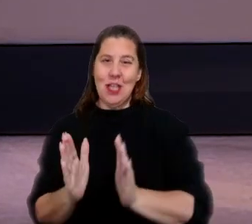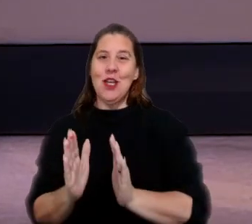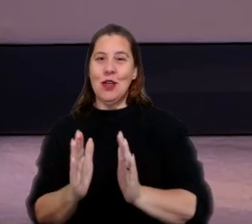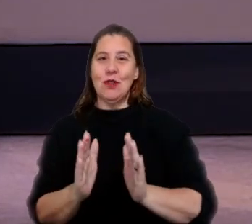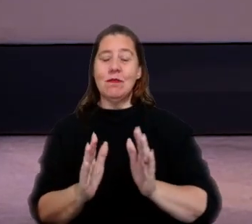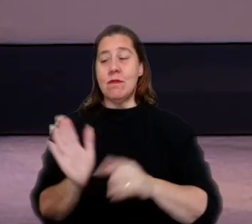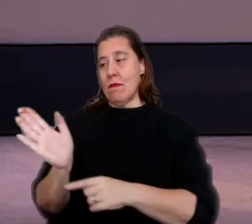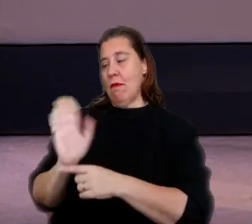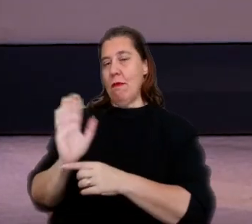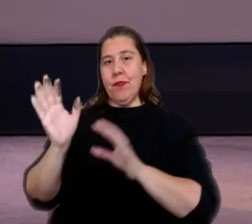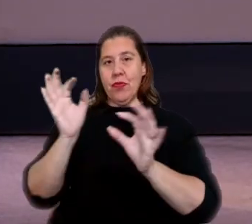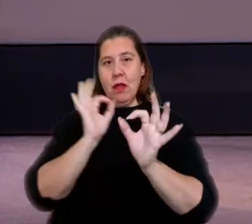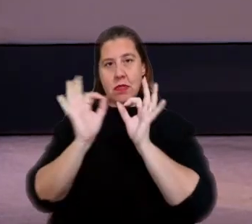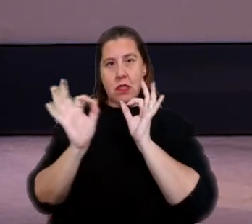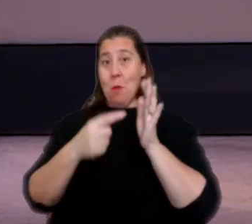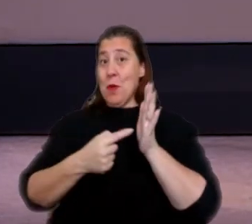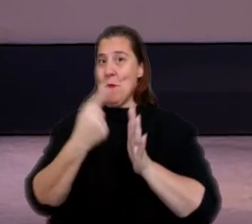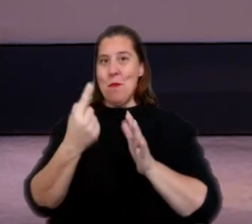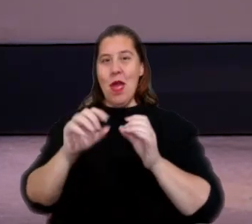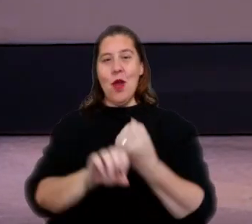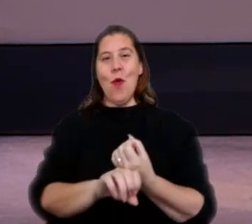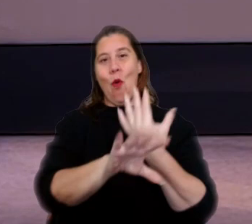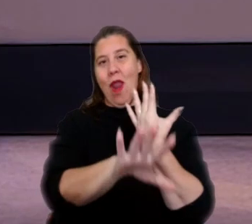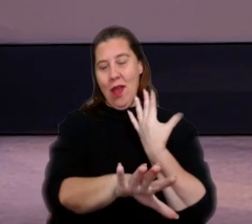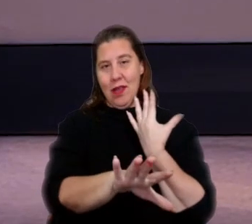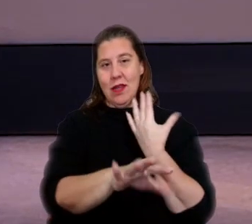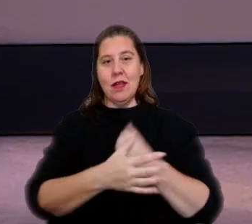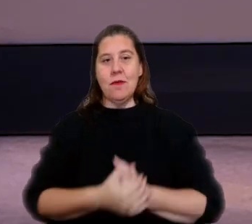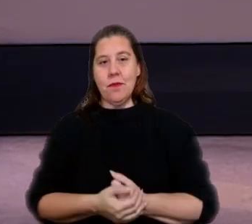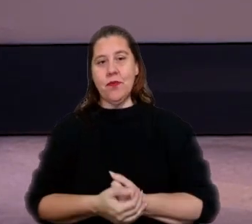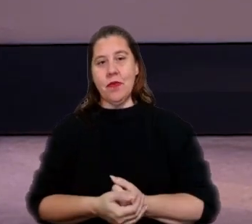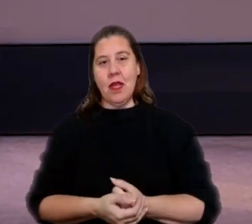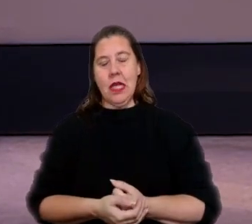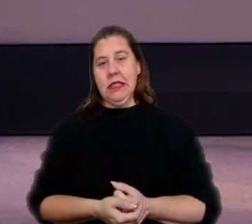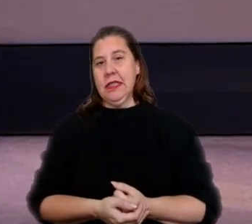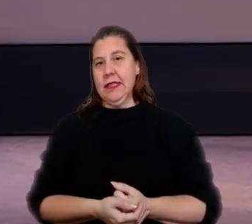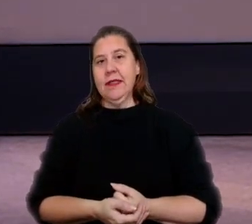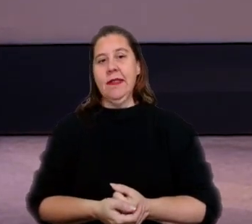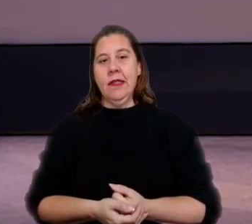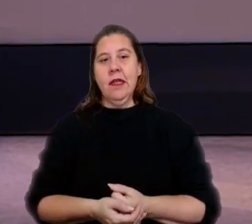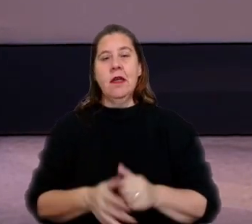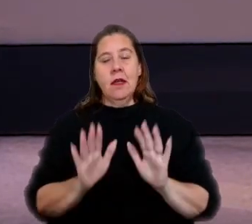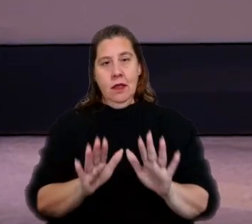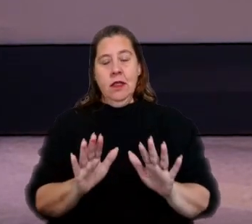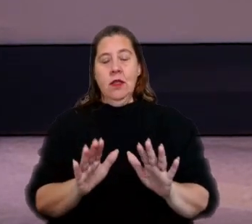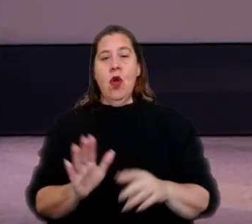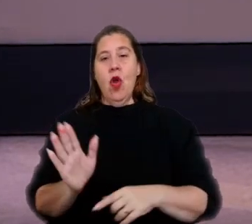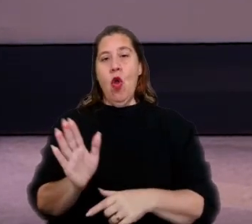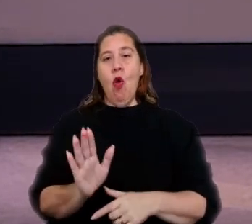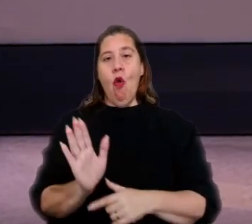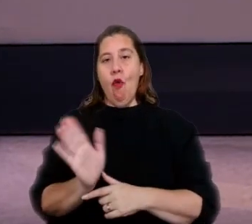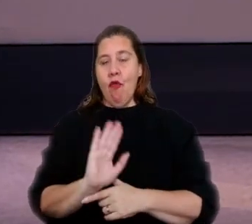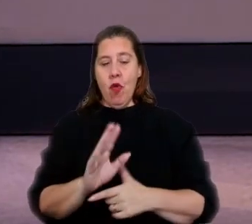ciclo de cinema e psicanálise, o primeiro debate online que a gente teve na pandemia. E foi uma pena que a gente não pôde ver o filme antes, né? Mas pelo menos ele